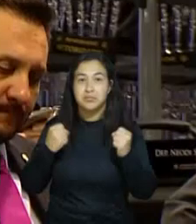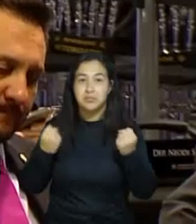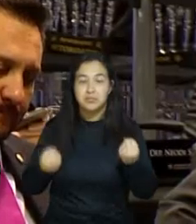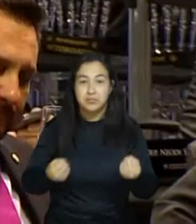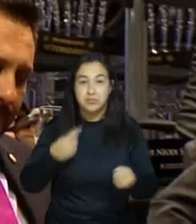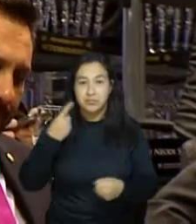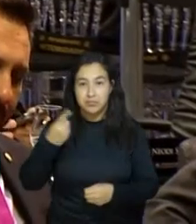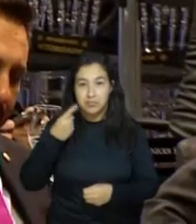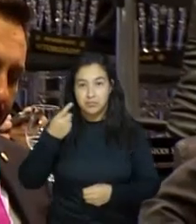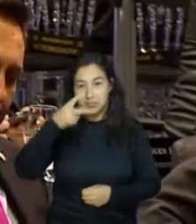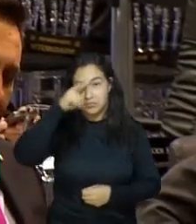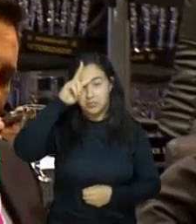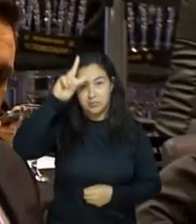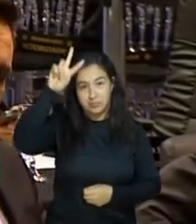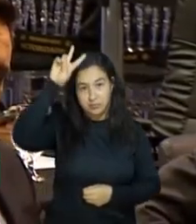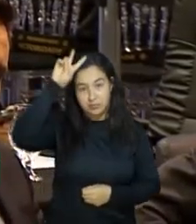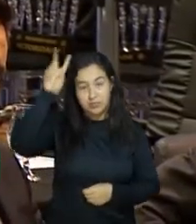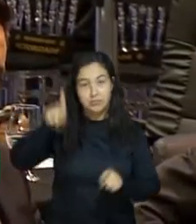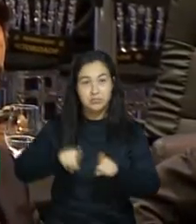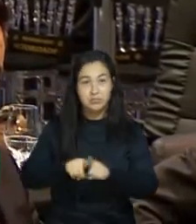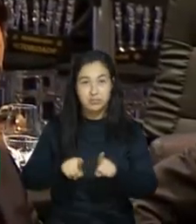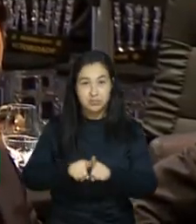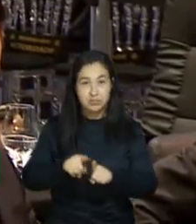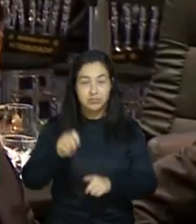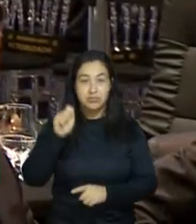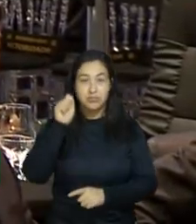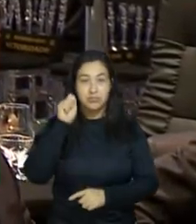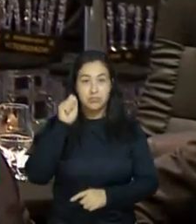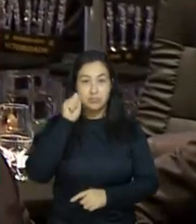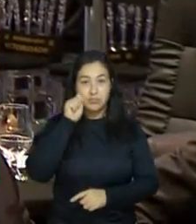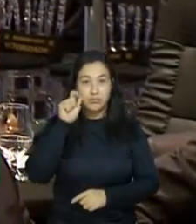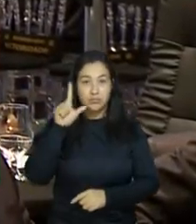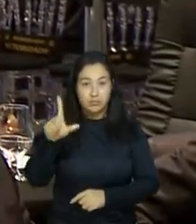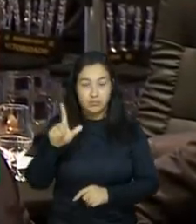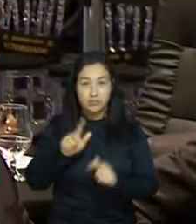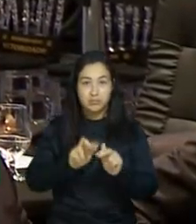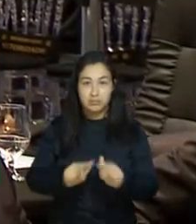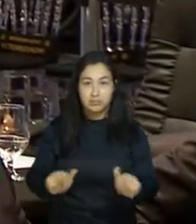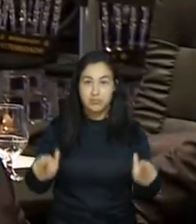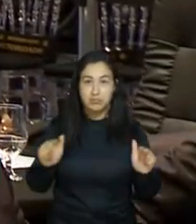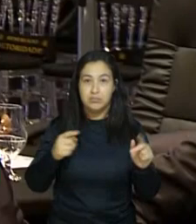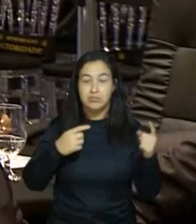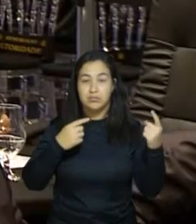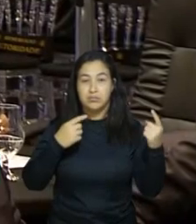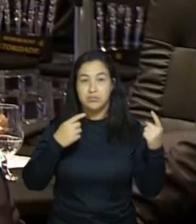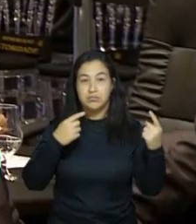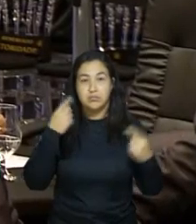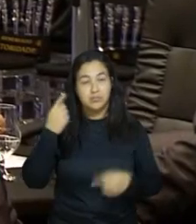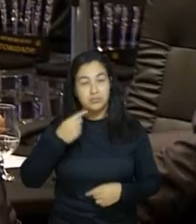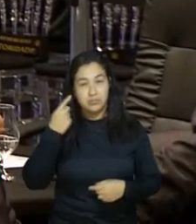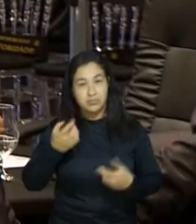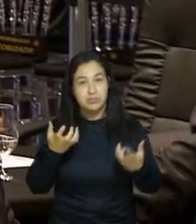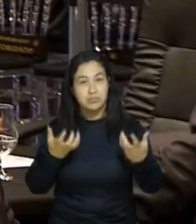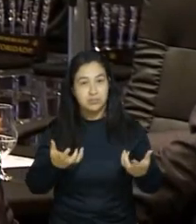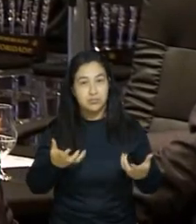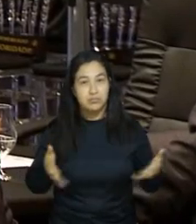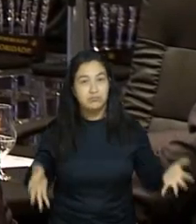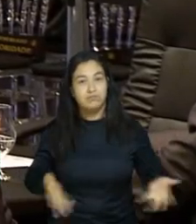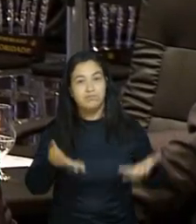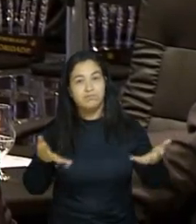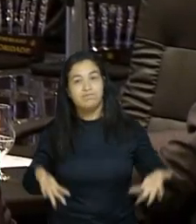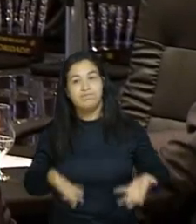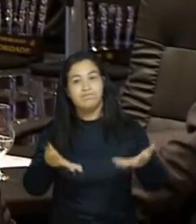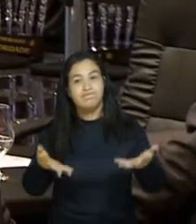Vicente Caropreso, do deputado Antídio Lunelli e de outros deputados nessa questão da valorização, né, dessa marca importante